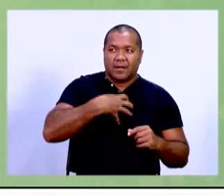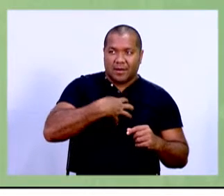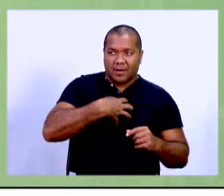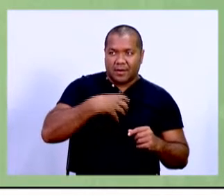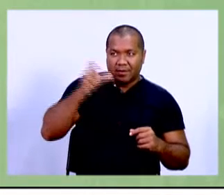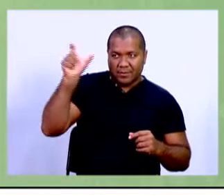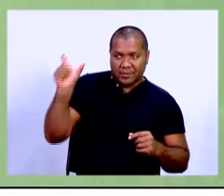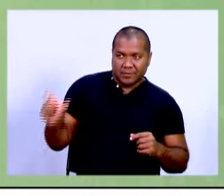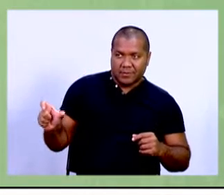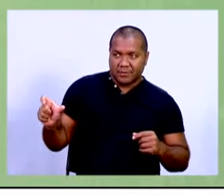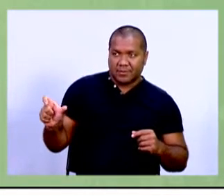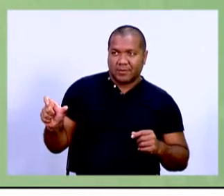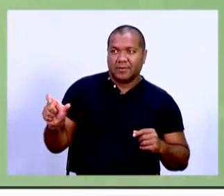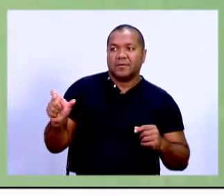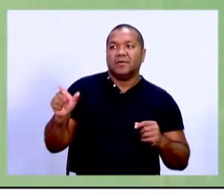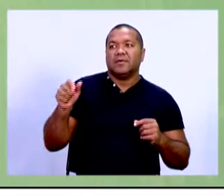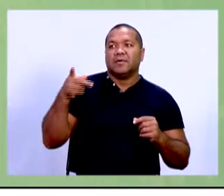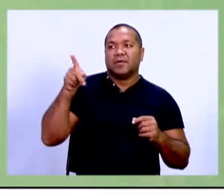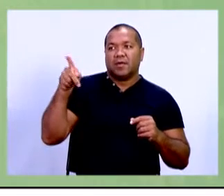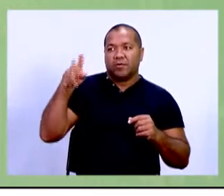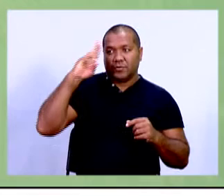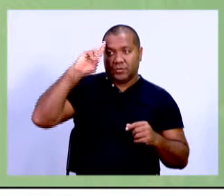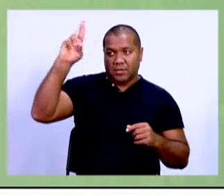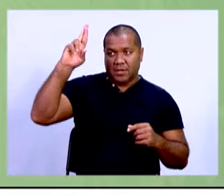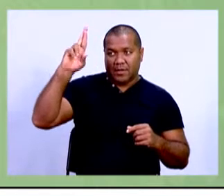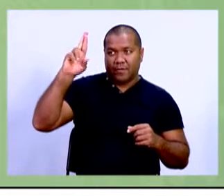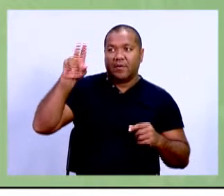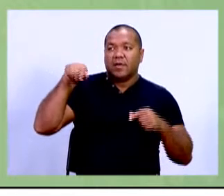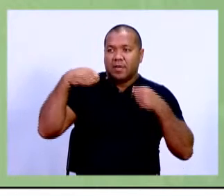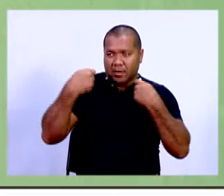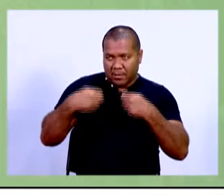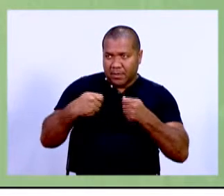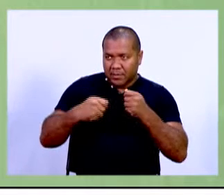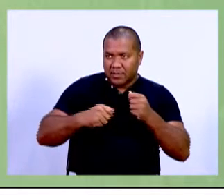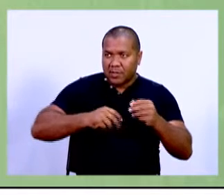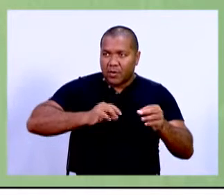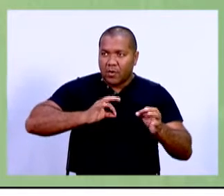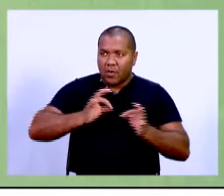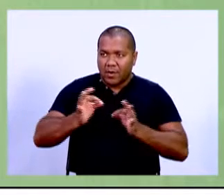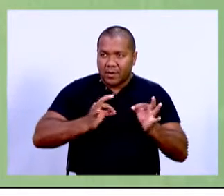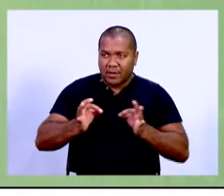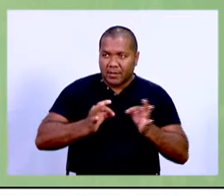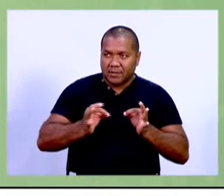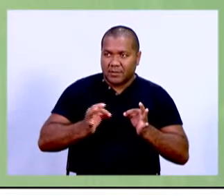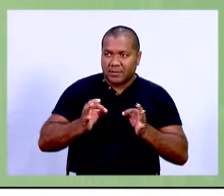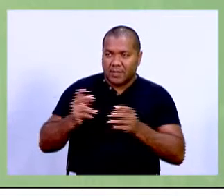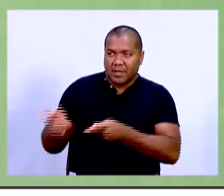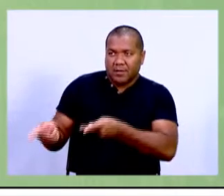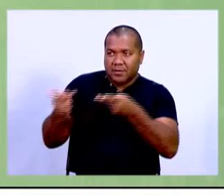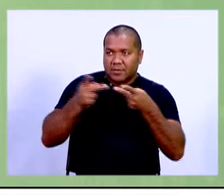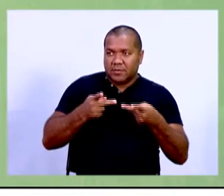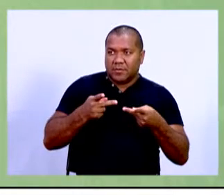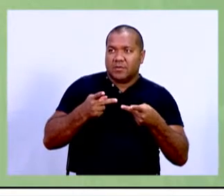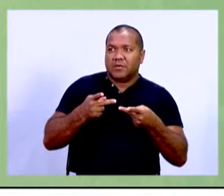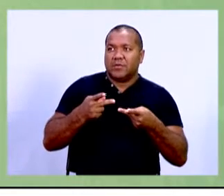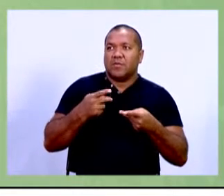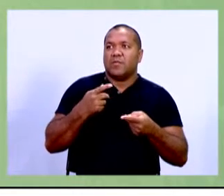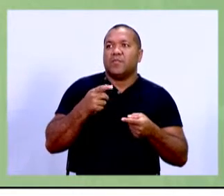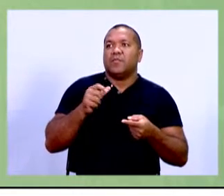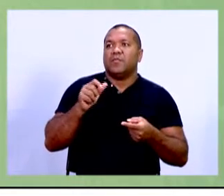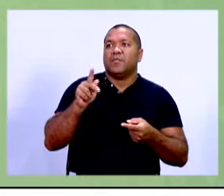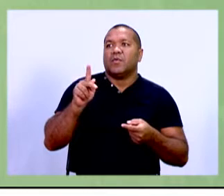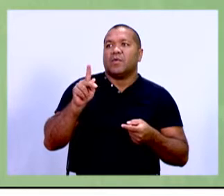proprietário da empresa Resfriar, que possui a necessidade de organizar os atendimentos por outras